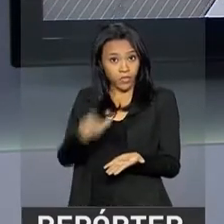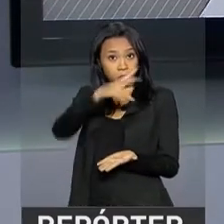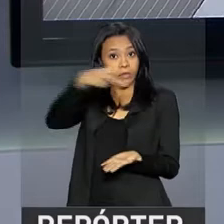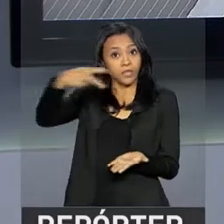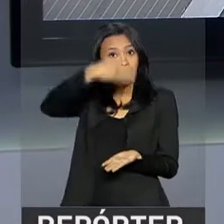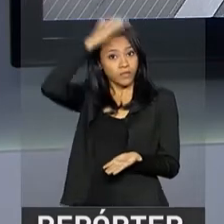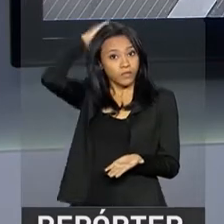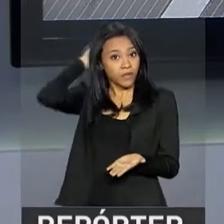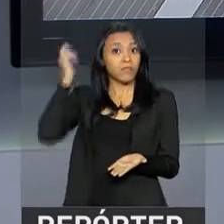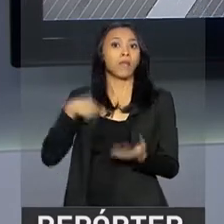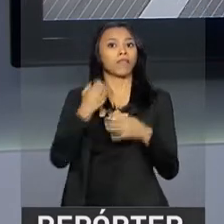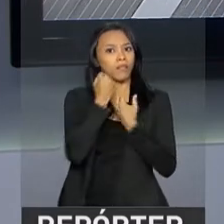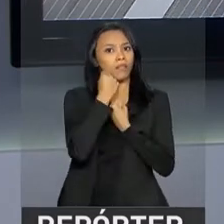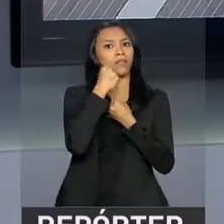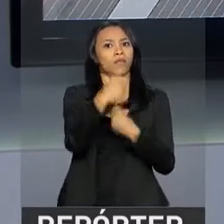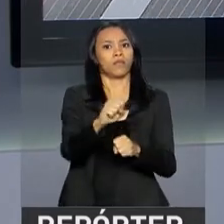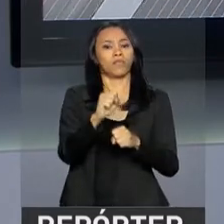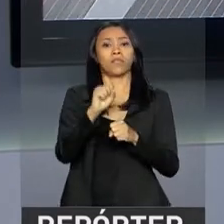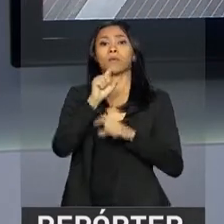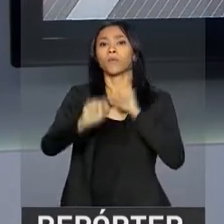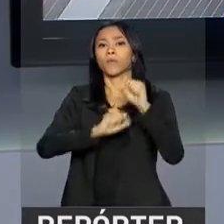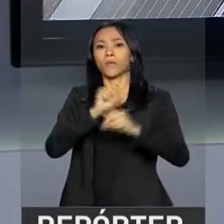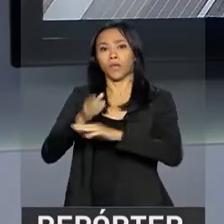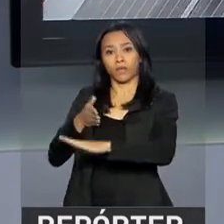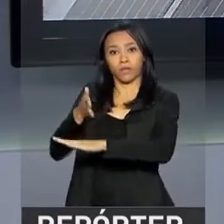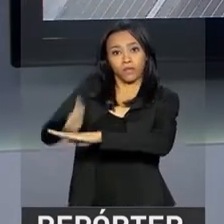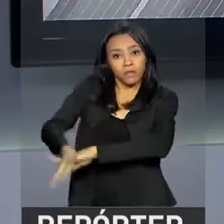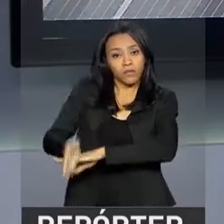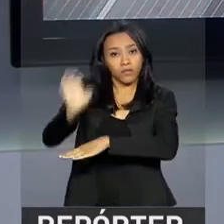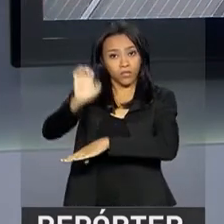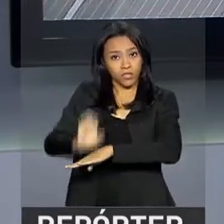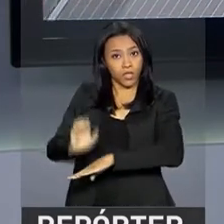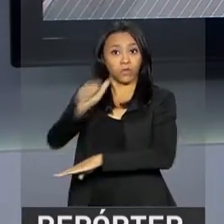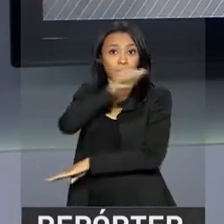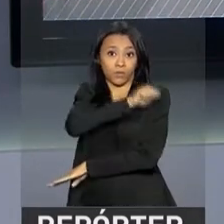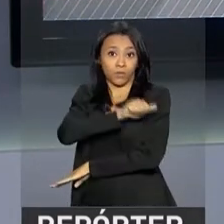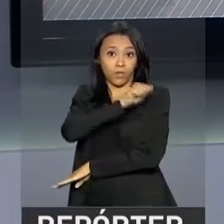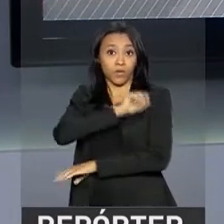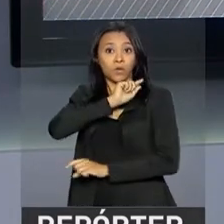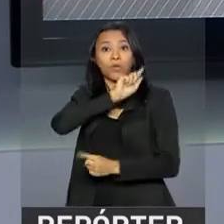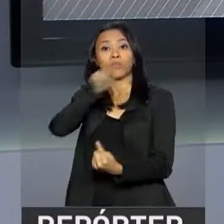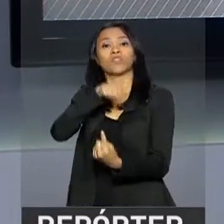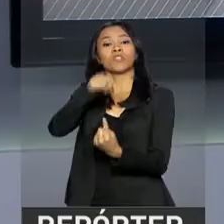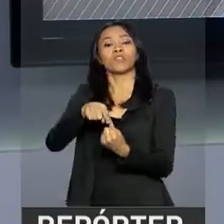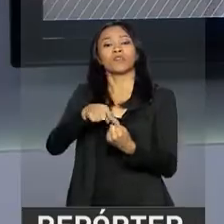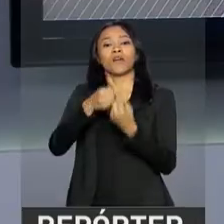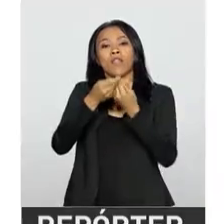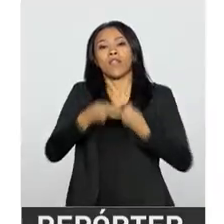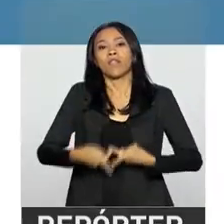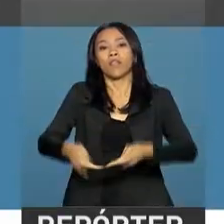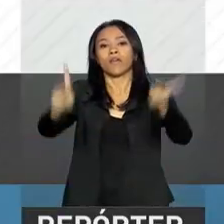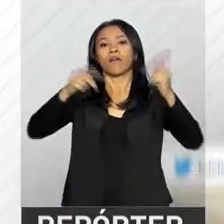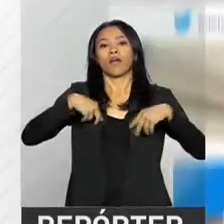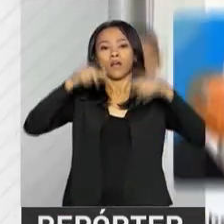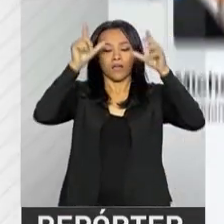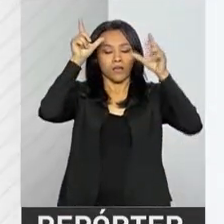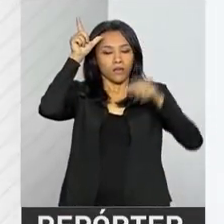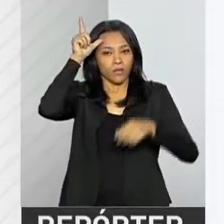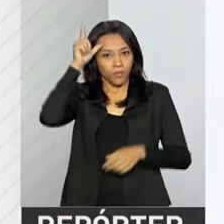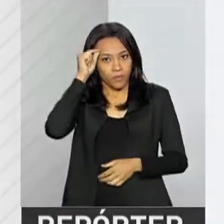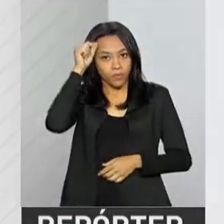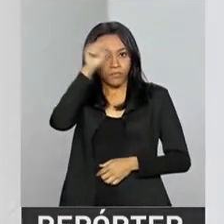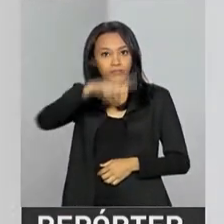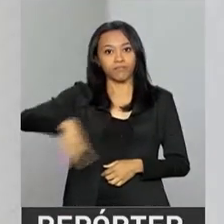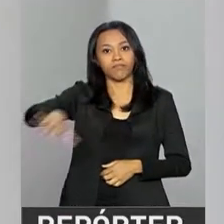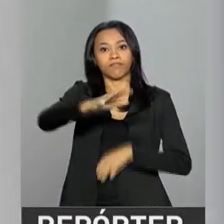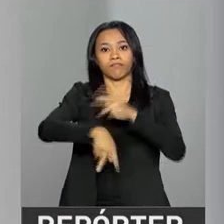Michel Temer defendeu a intervenção no Rio de Janeiro como forma de levar tranquilidade para a população. Em seu Twitter,